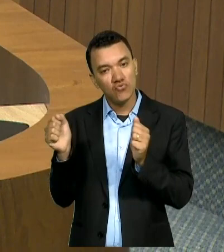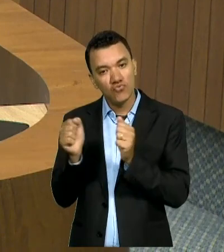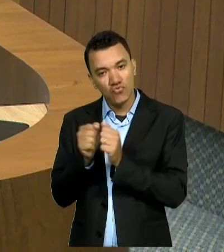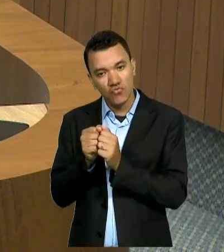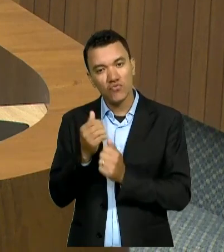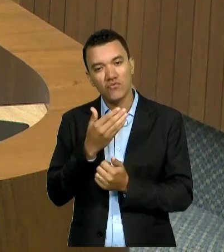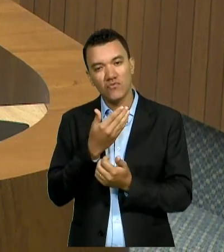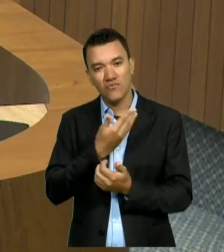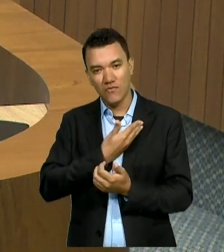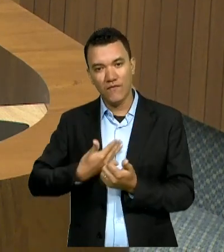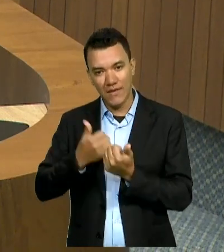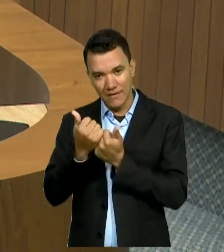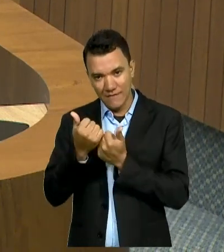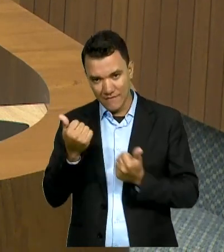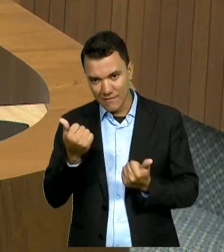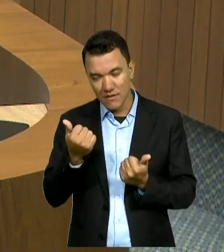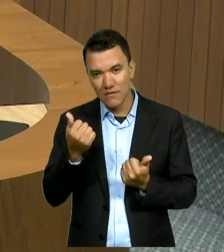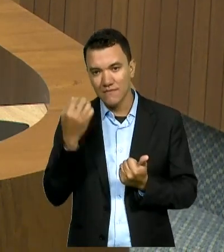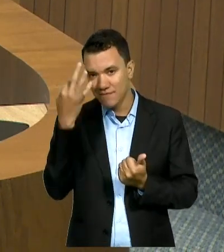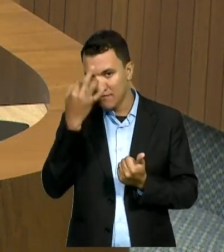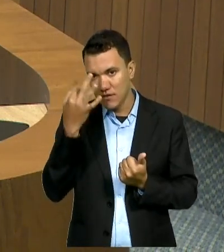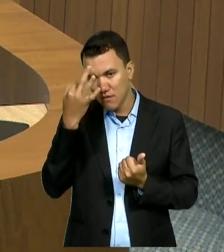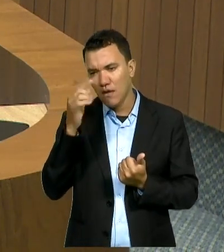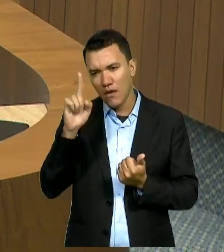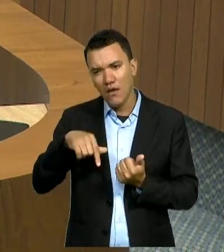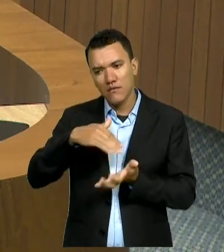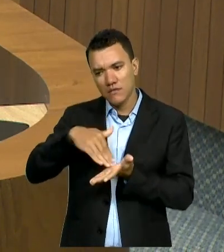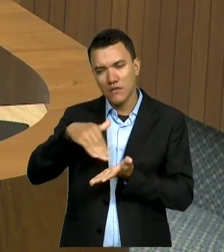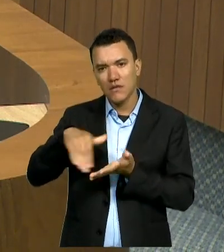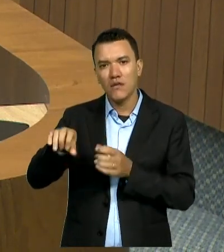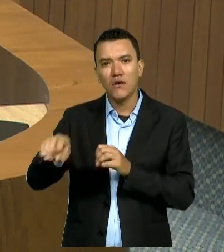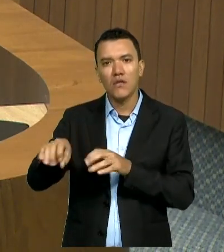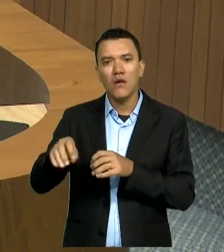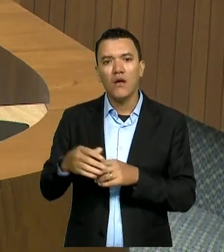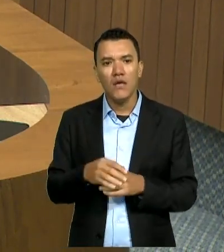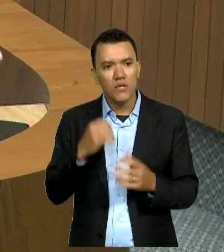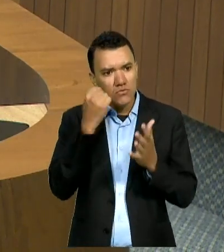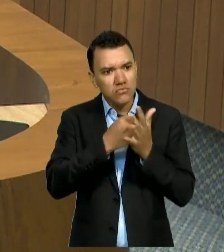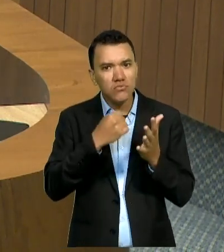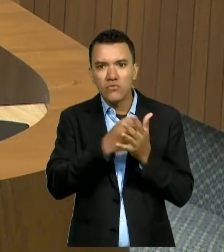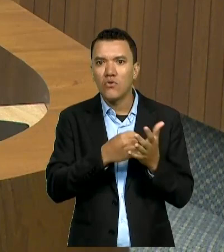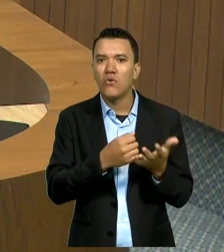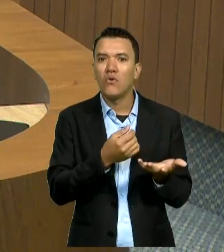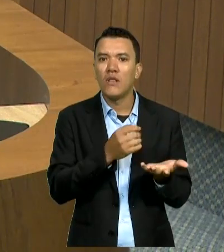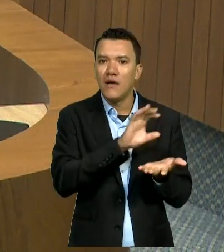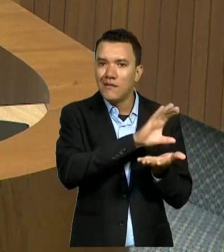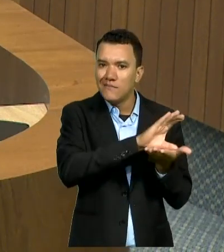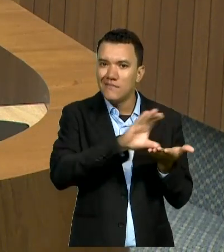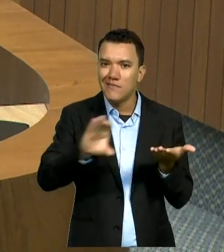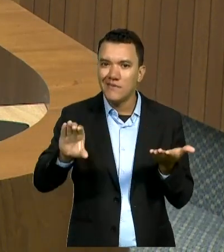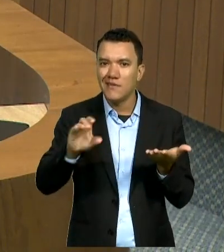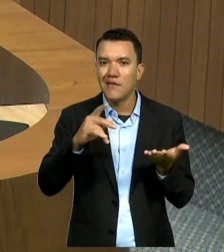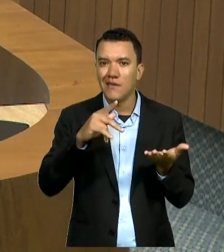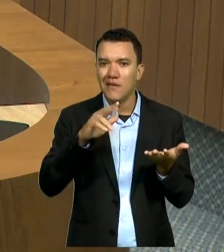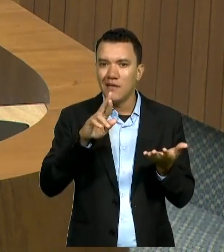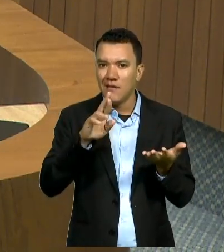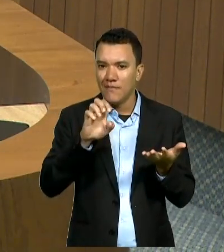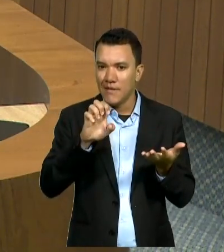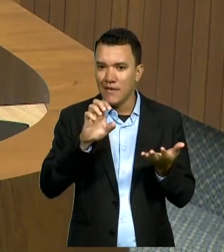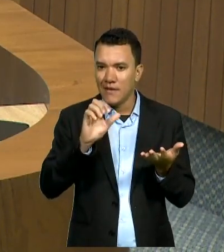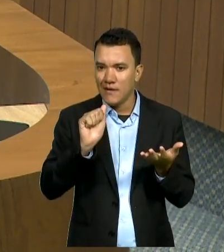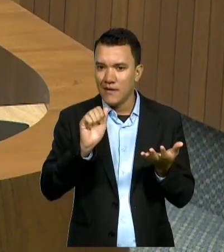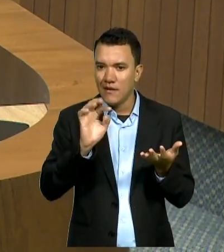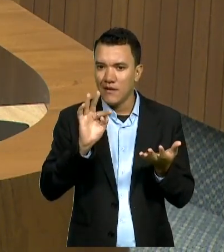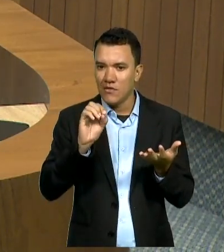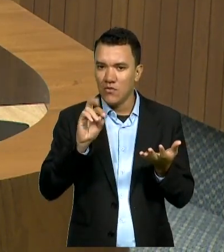é o secretário de Educação, que lutou tanto para que o precatório viesse ao nosso Estado, que já está na conta